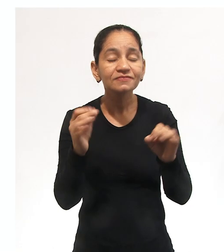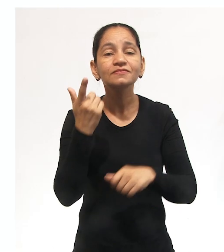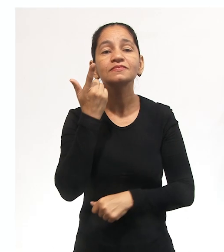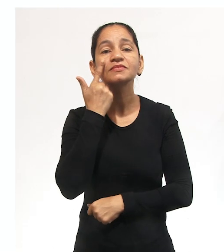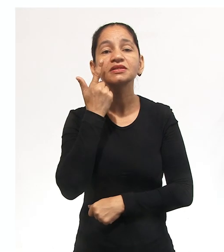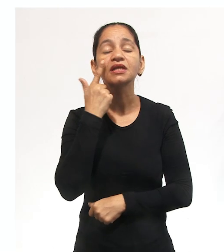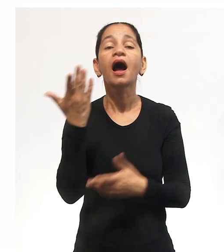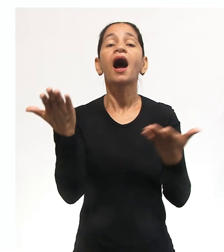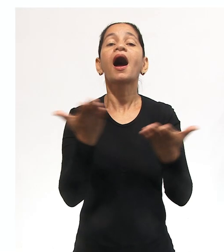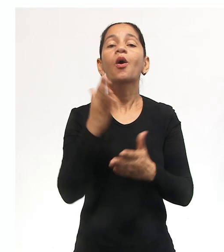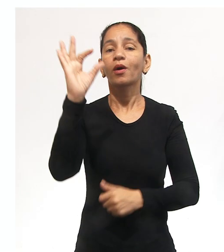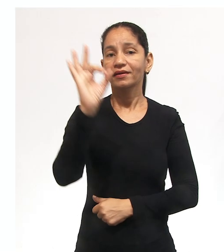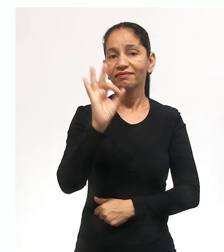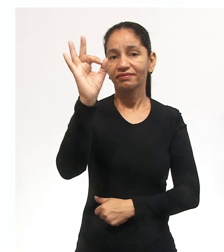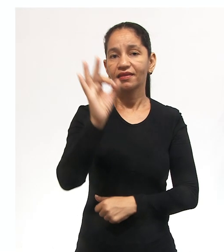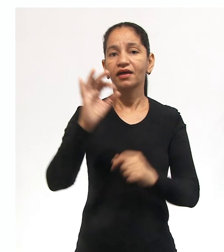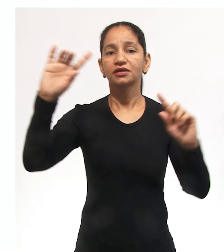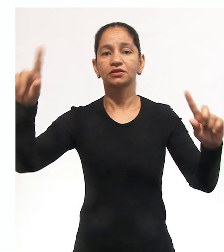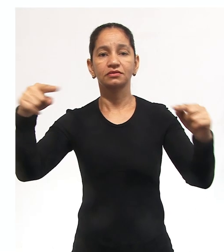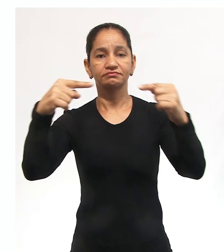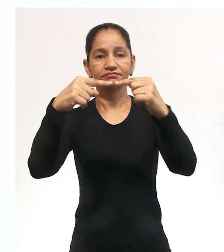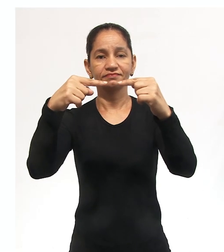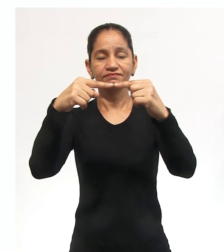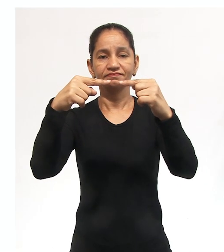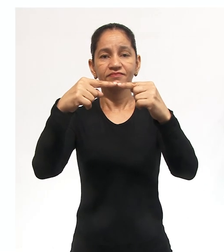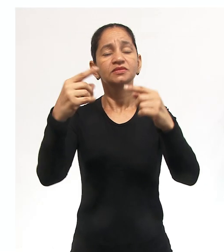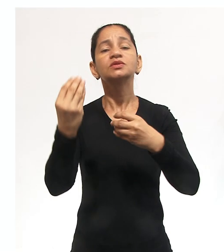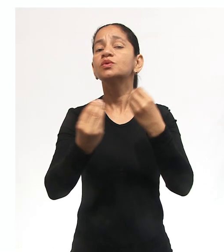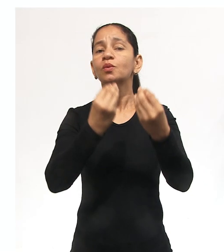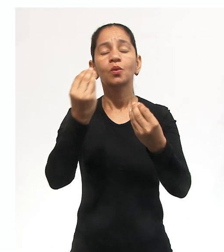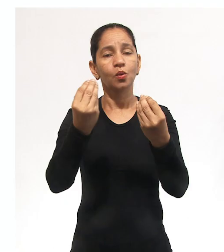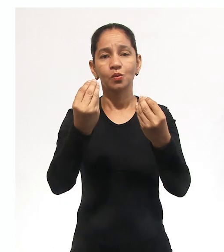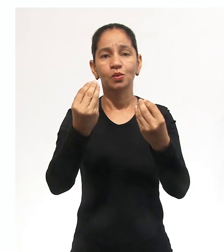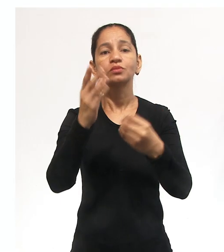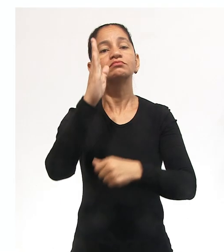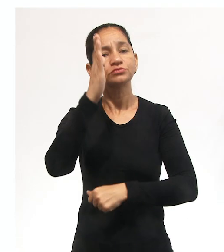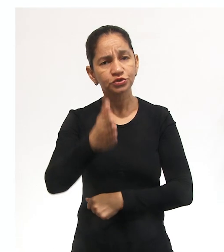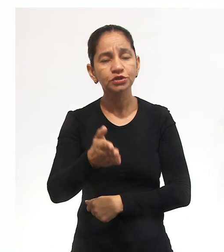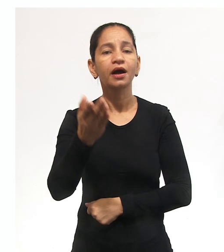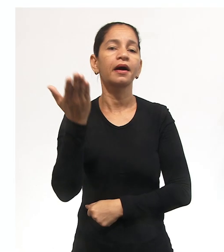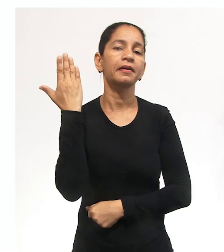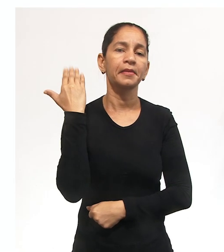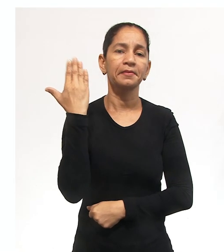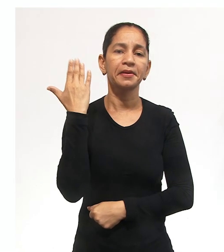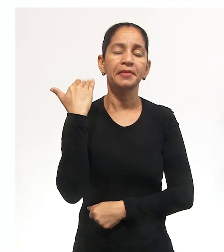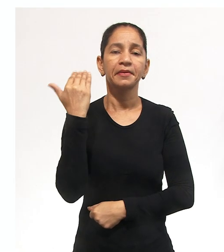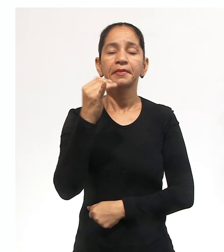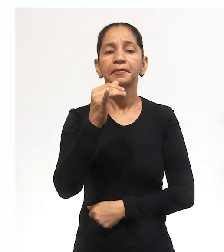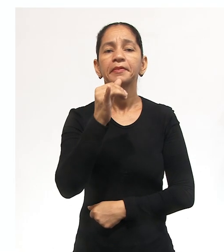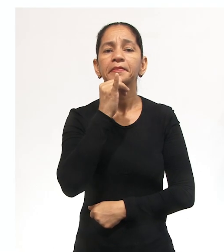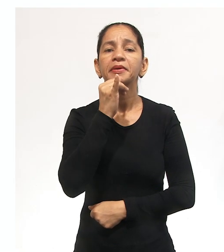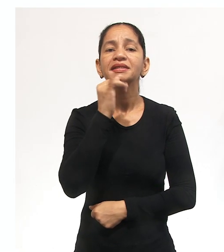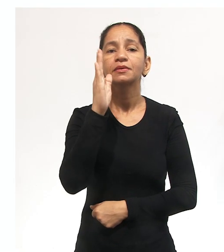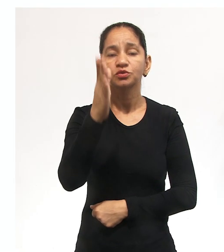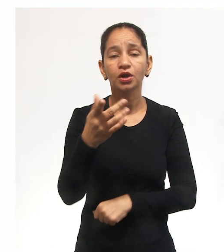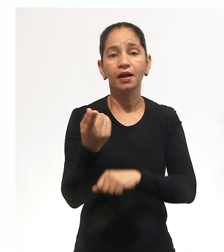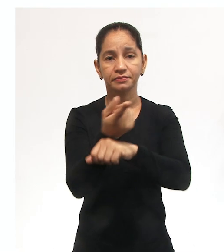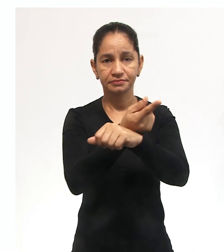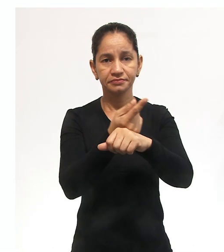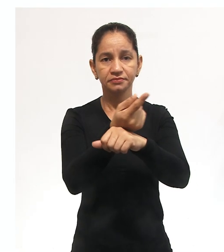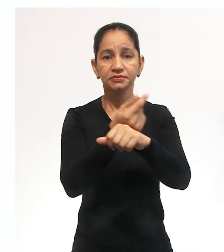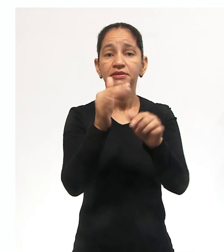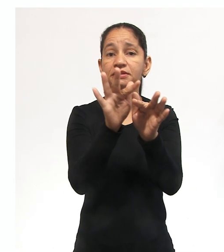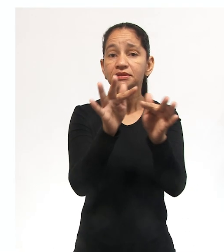para taxas equivalentes, né? A taxa equivalente, como eu falei, a gente já viu o regime de